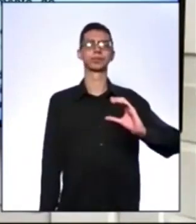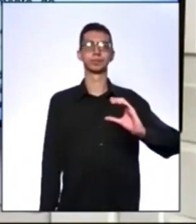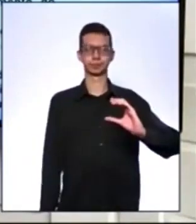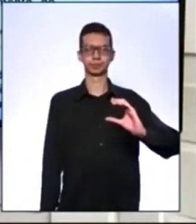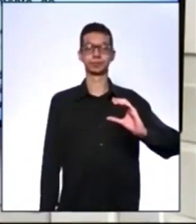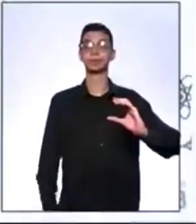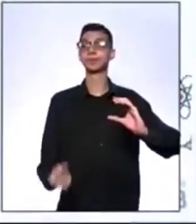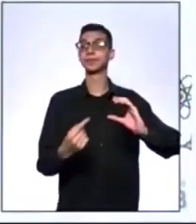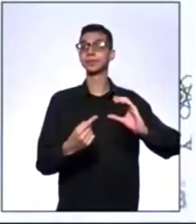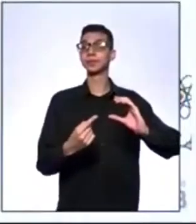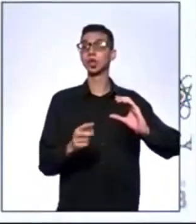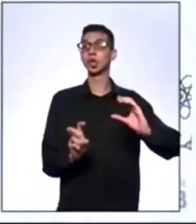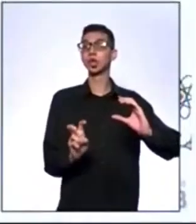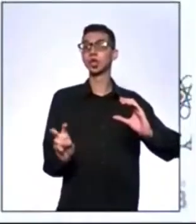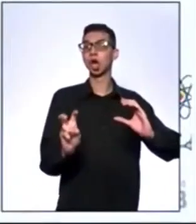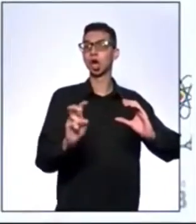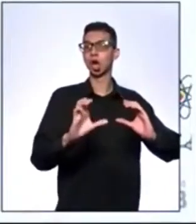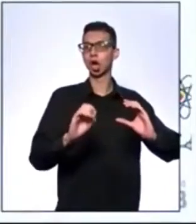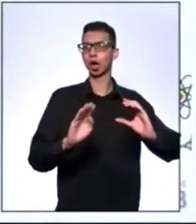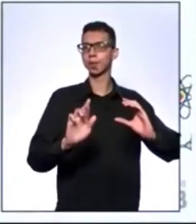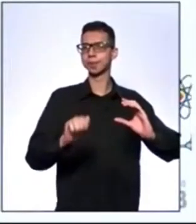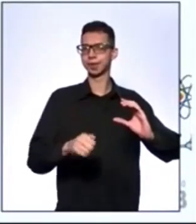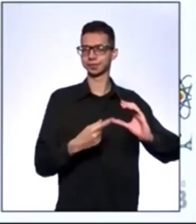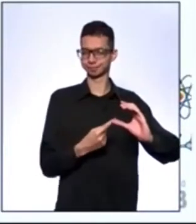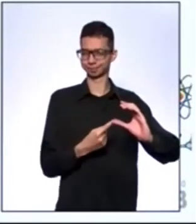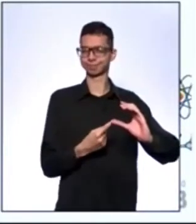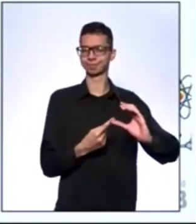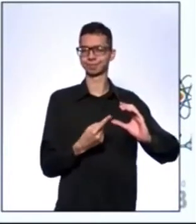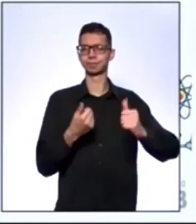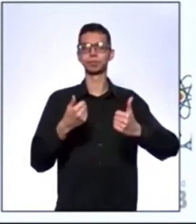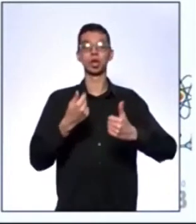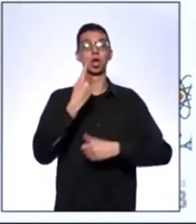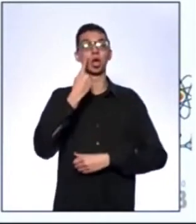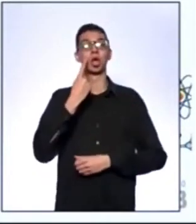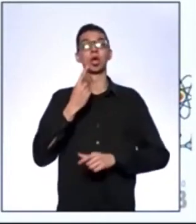de cobra. Olha a telinha lá.